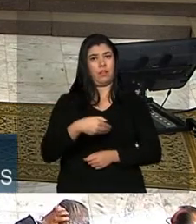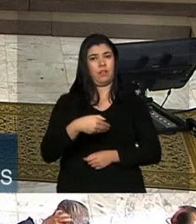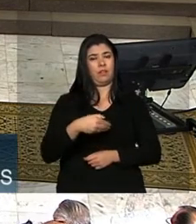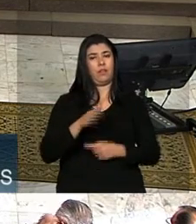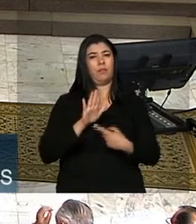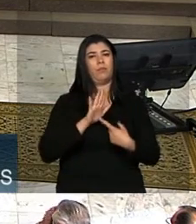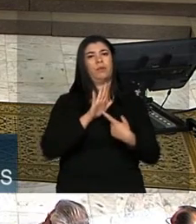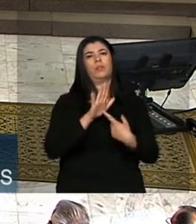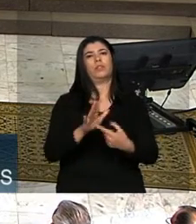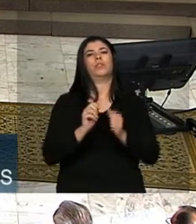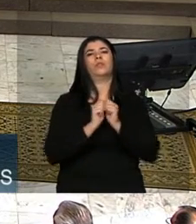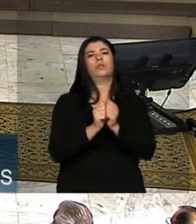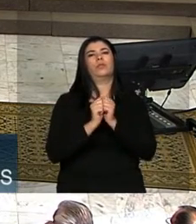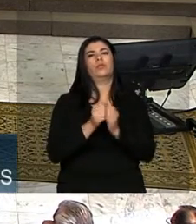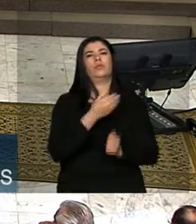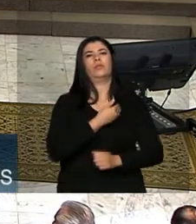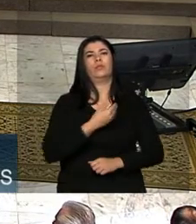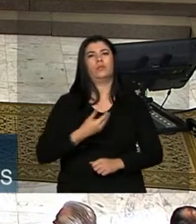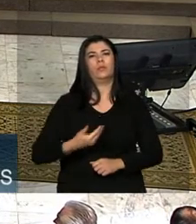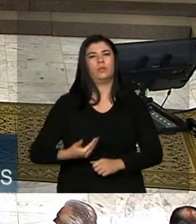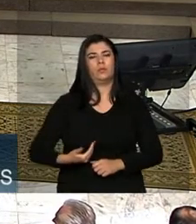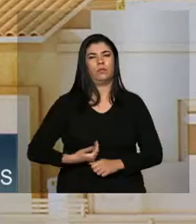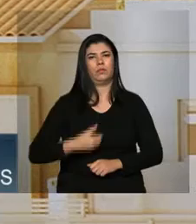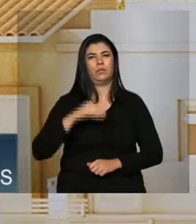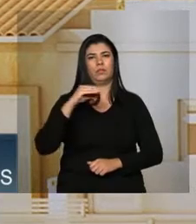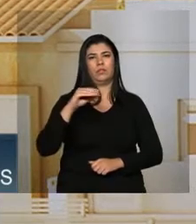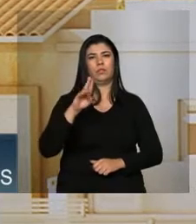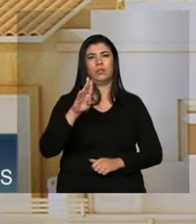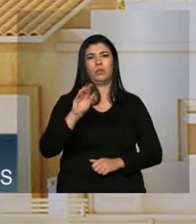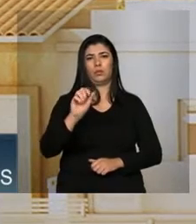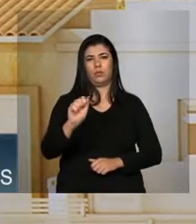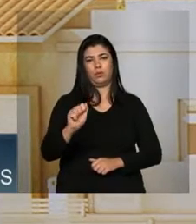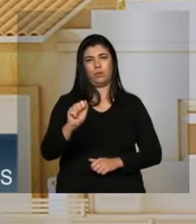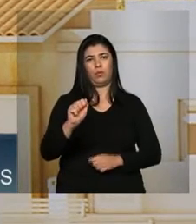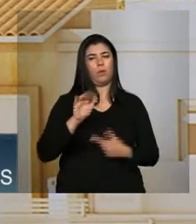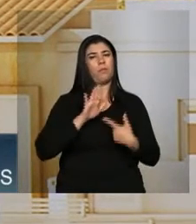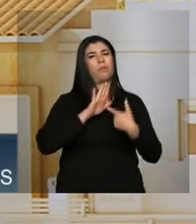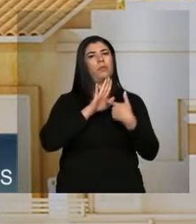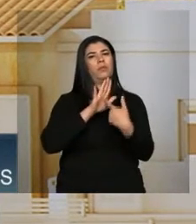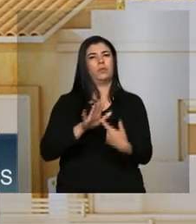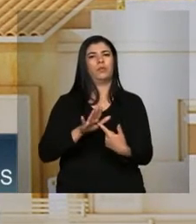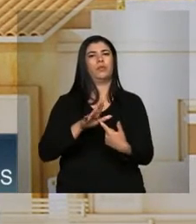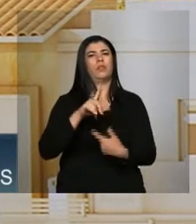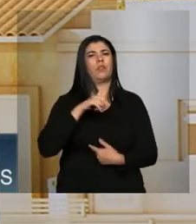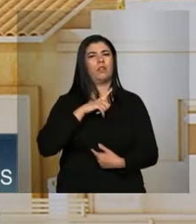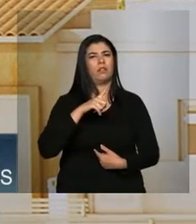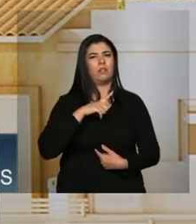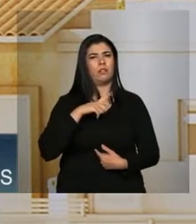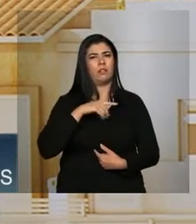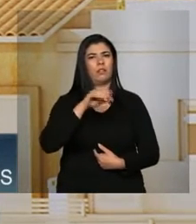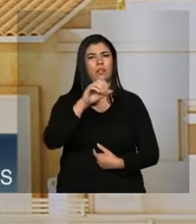junto com o governo cubano que deram mostras de solidariedade